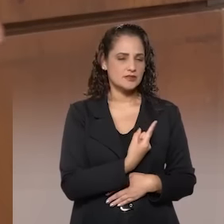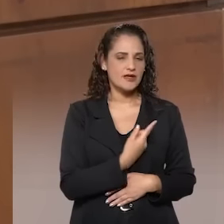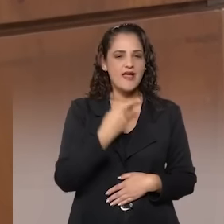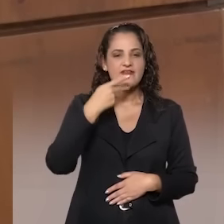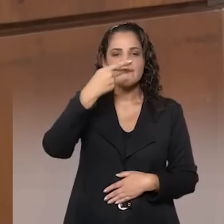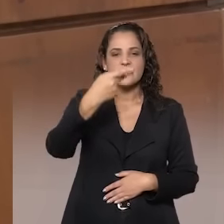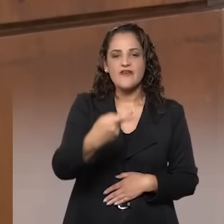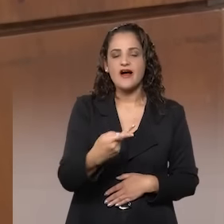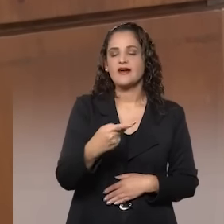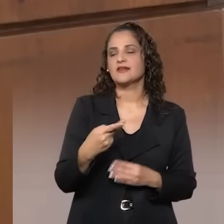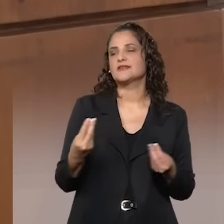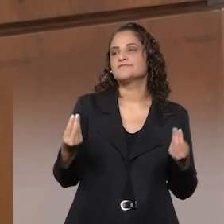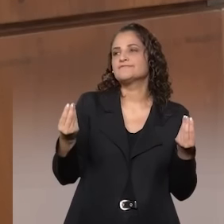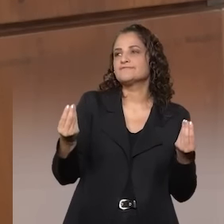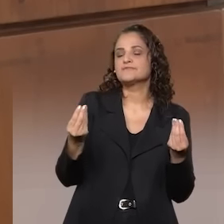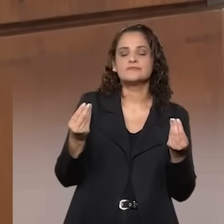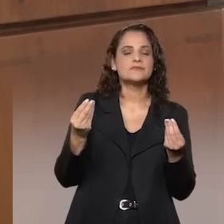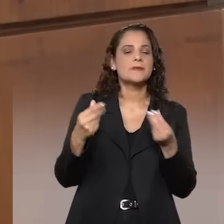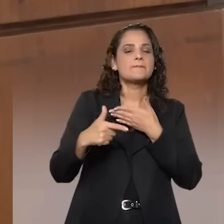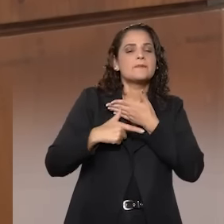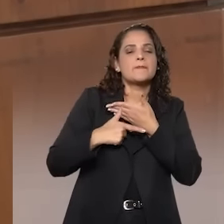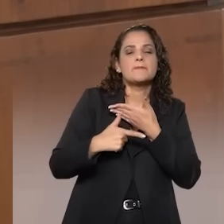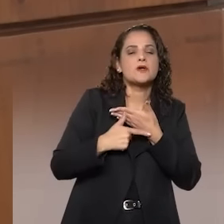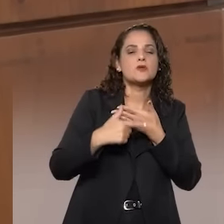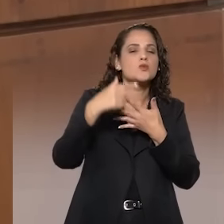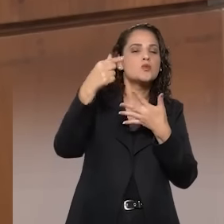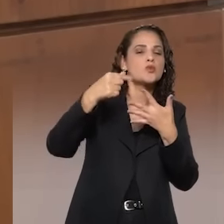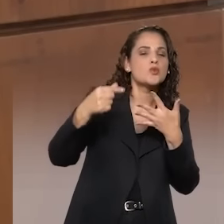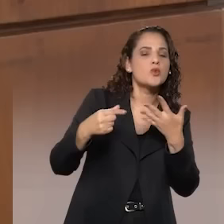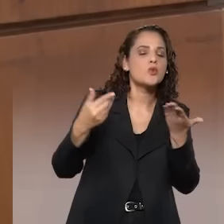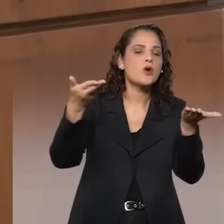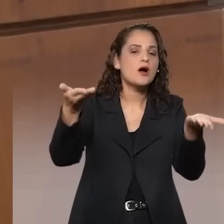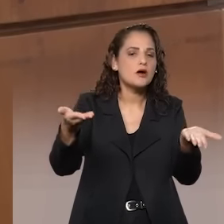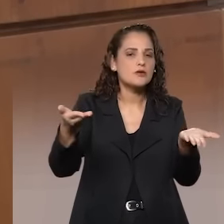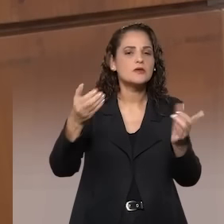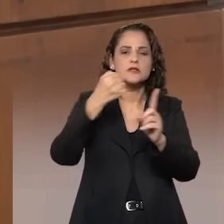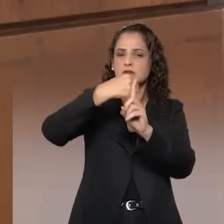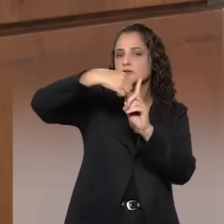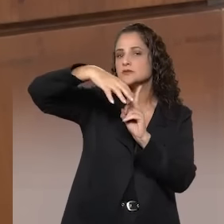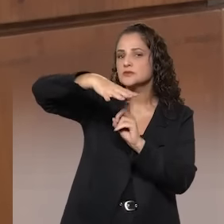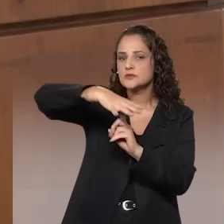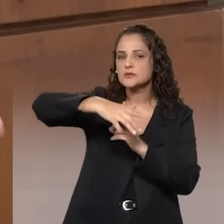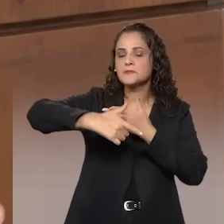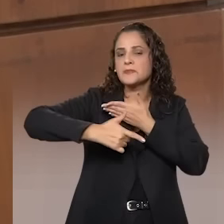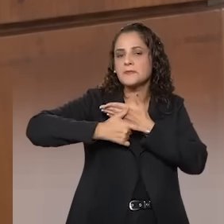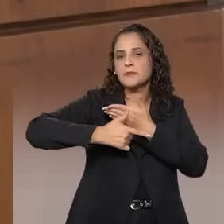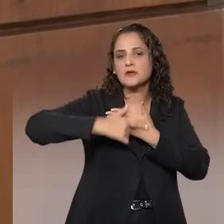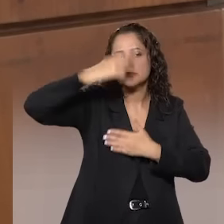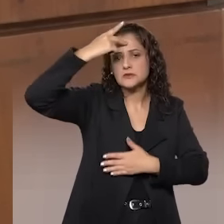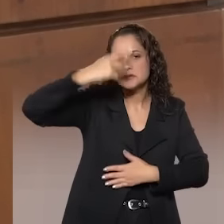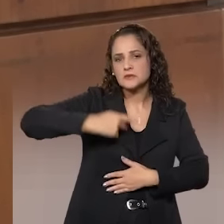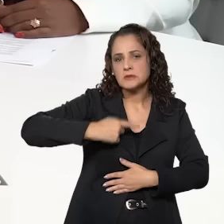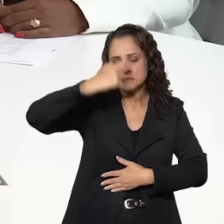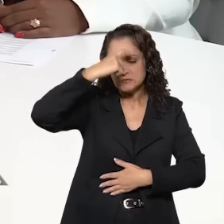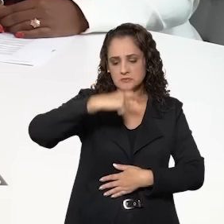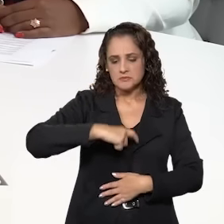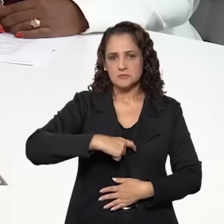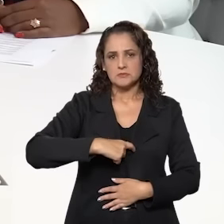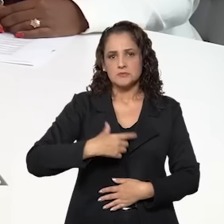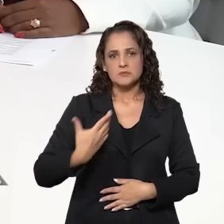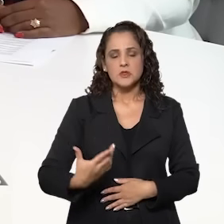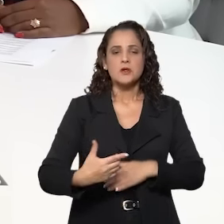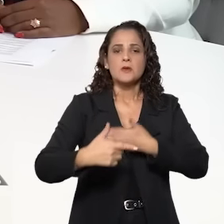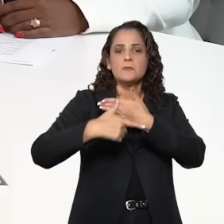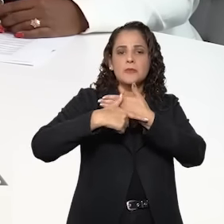quando a gente fala um pouco disso né Quais são os papéis né o papel eh eh da sociedade o papel do indivíduo eh o